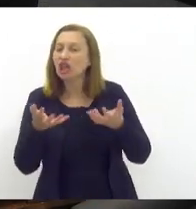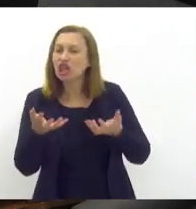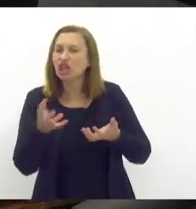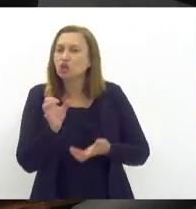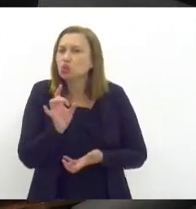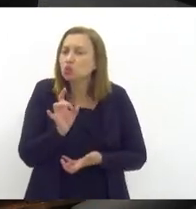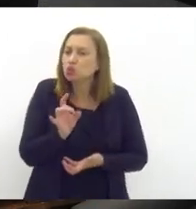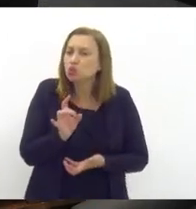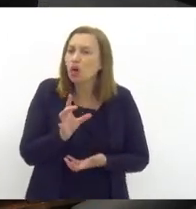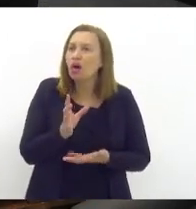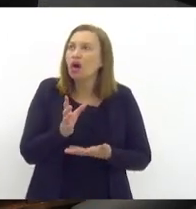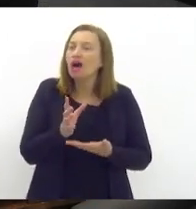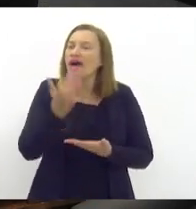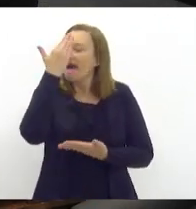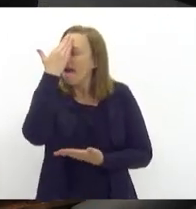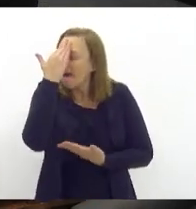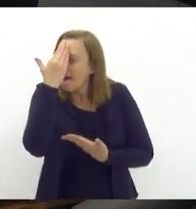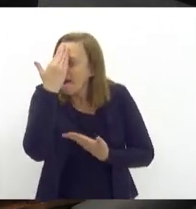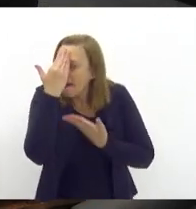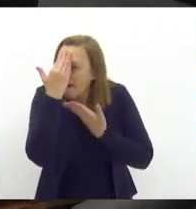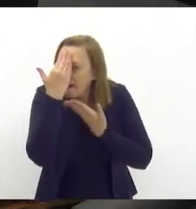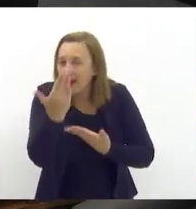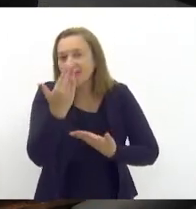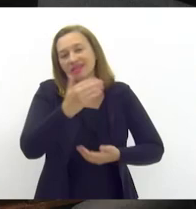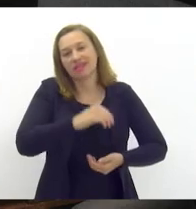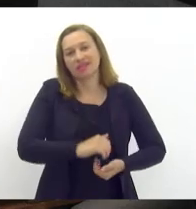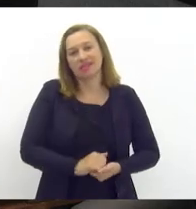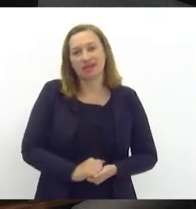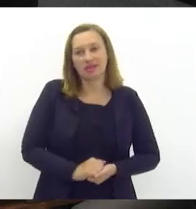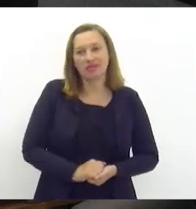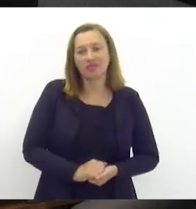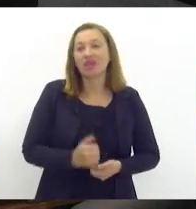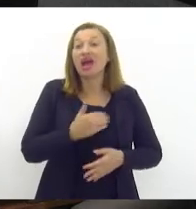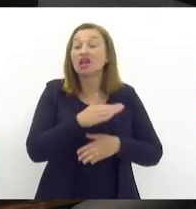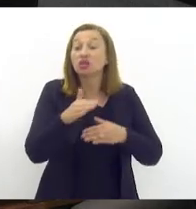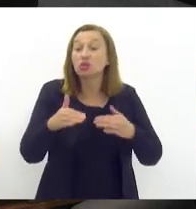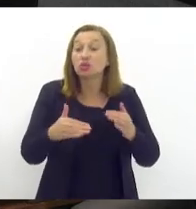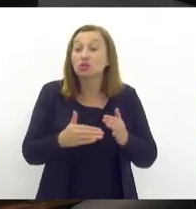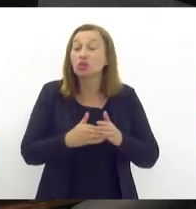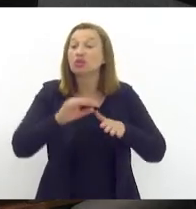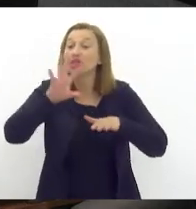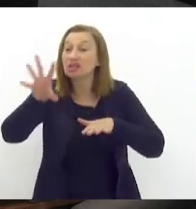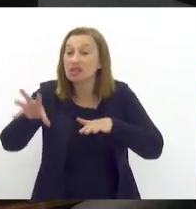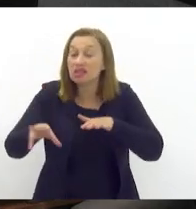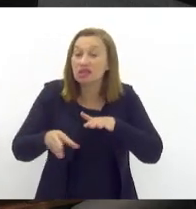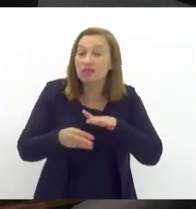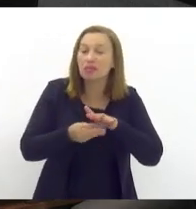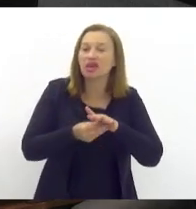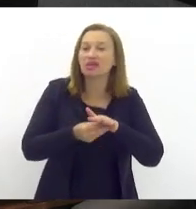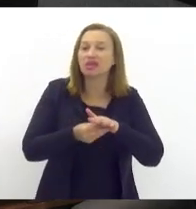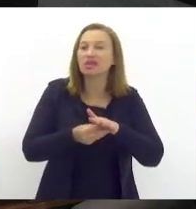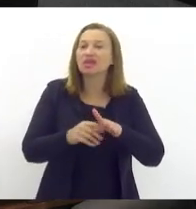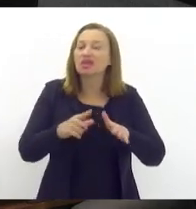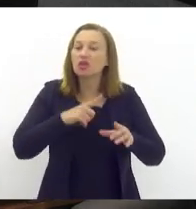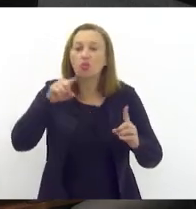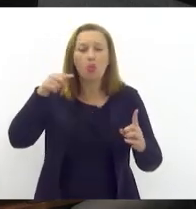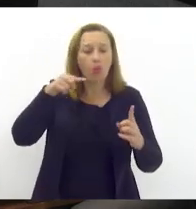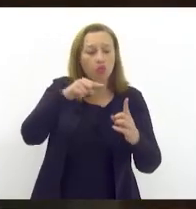apenas agradecer aqui a todas as emendas que têm a finalidade